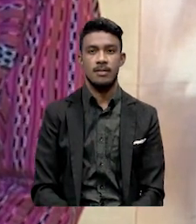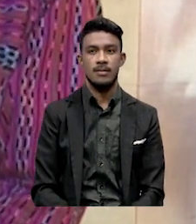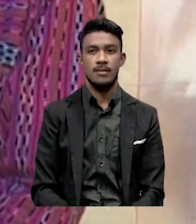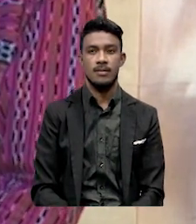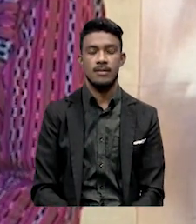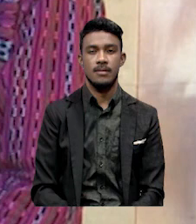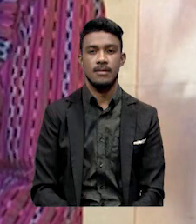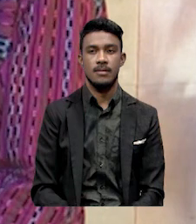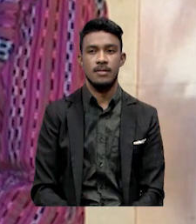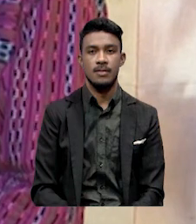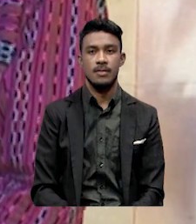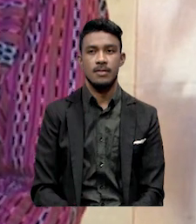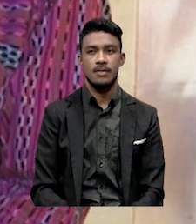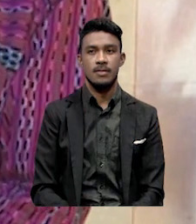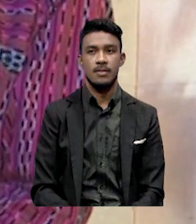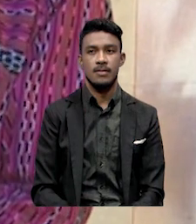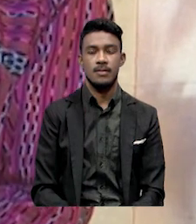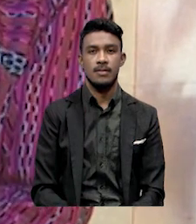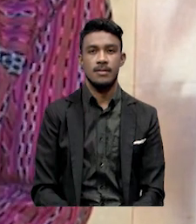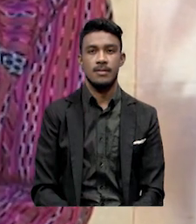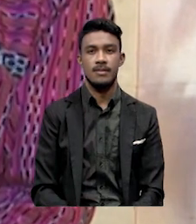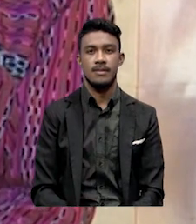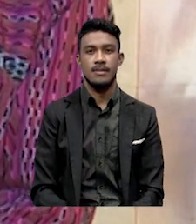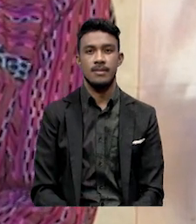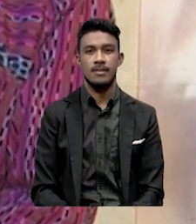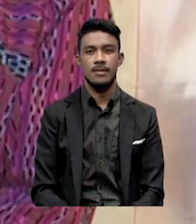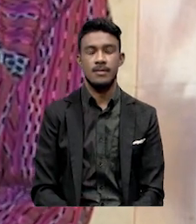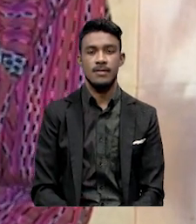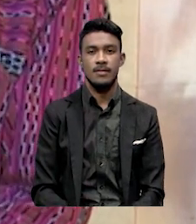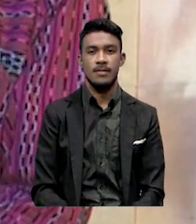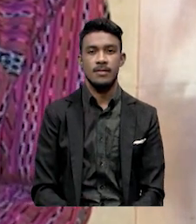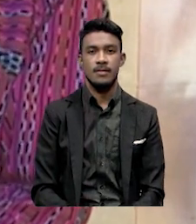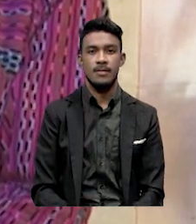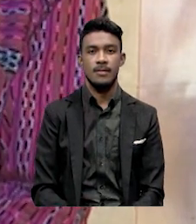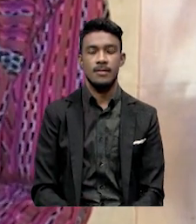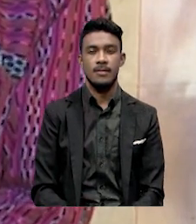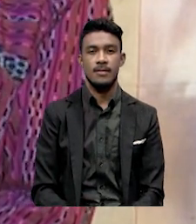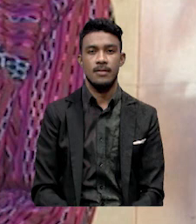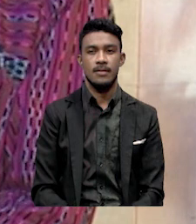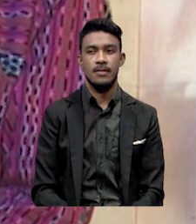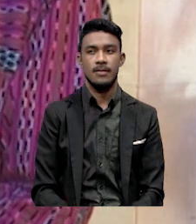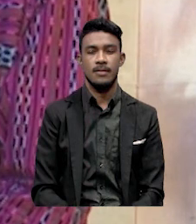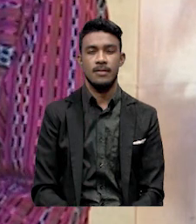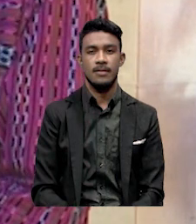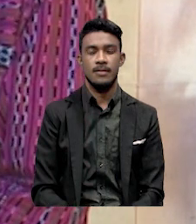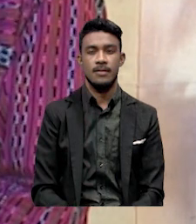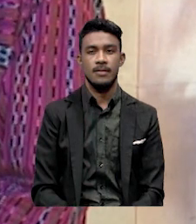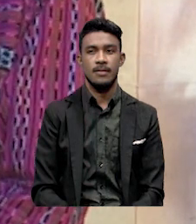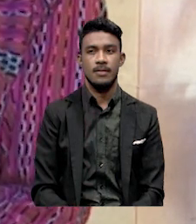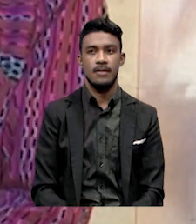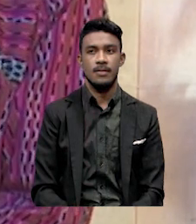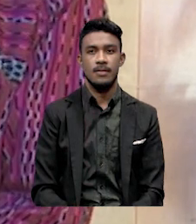Falamos sobre questões que têm a ver com inovação, com o Web Summit, com